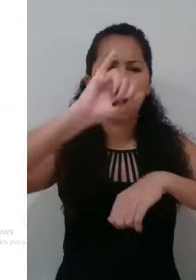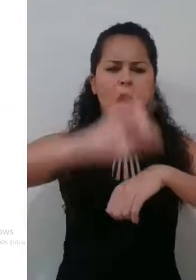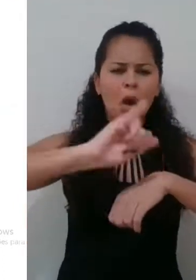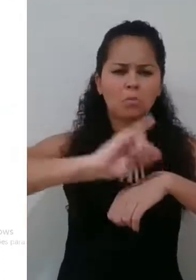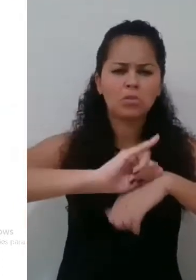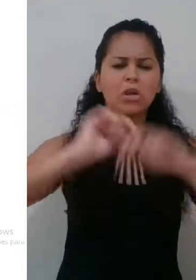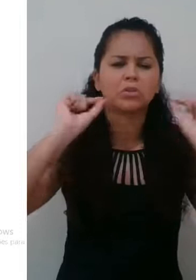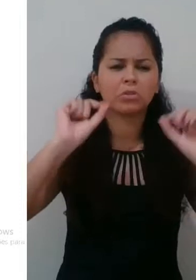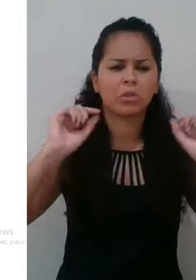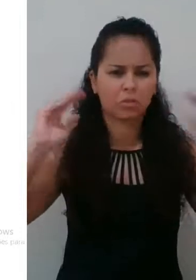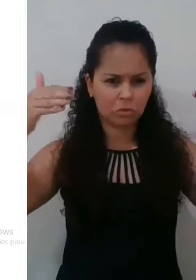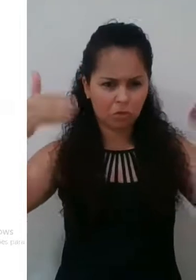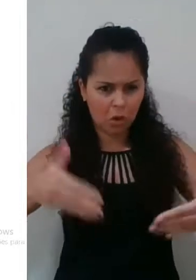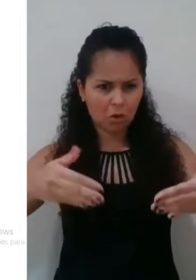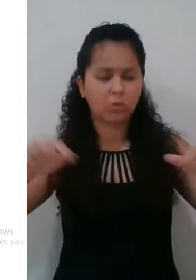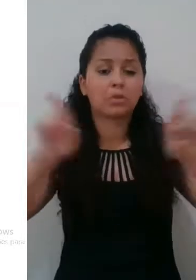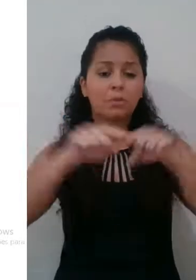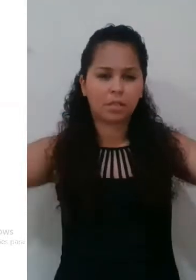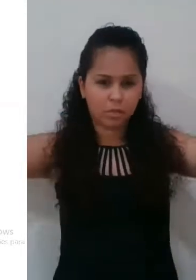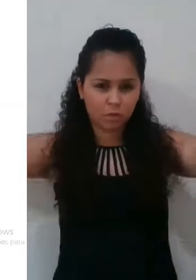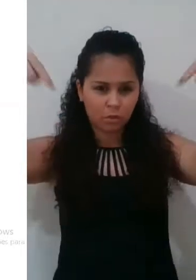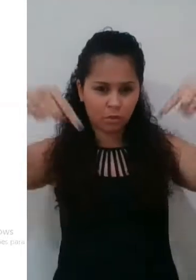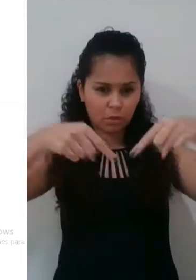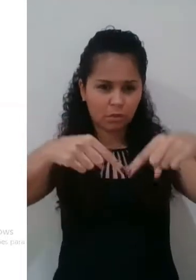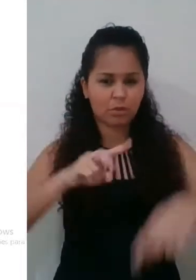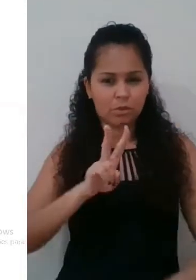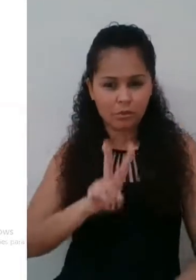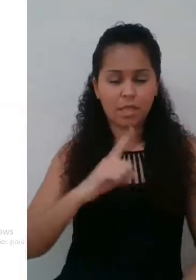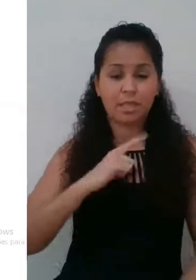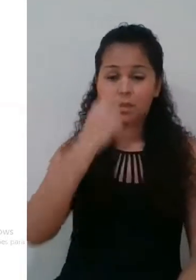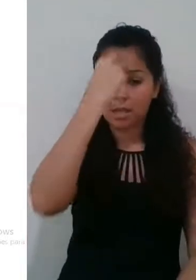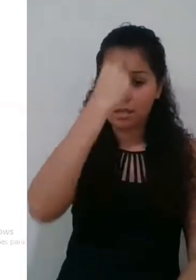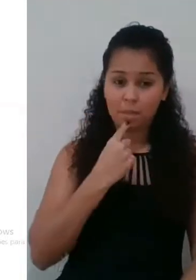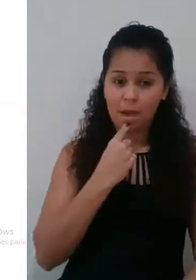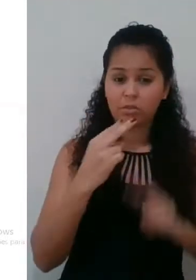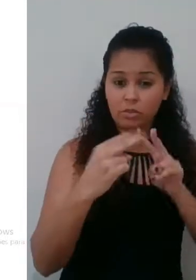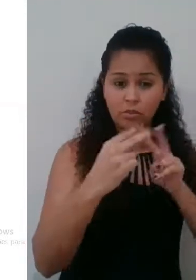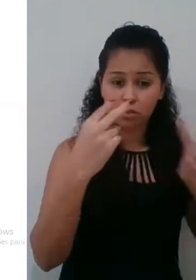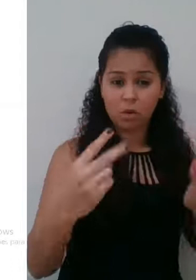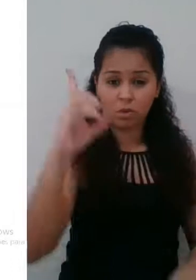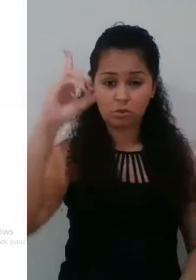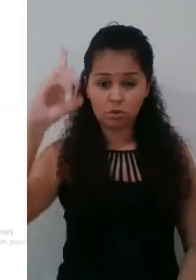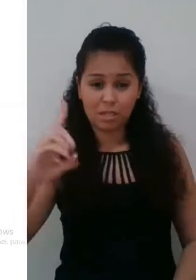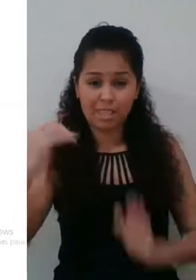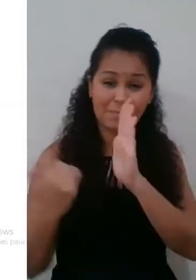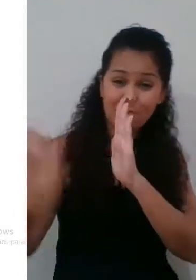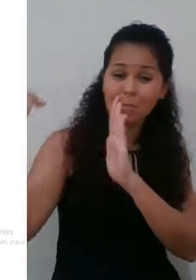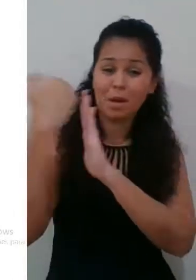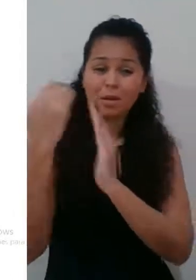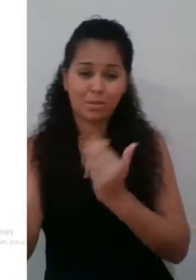do espelho. Eu tenho uma imagem virtual direita e maior que o objeto. Vamos ver o desenho aqui, ó.